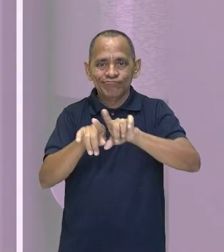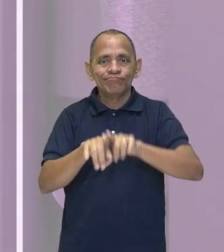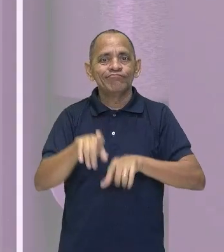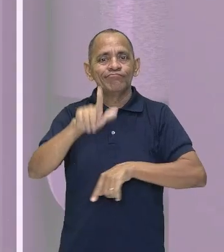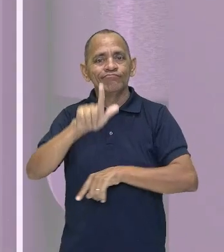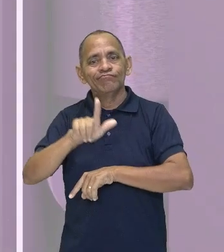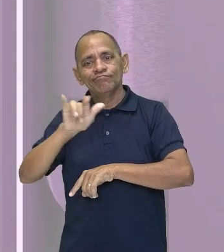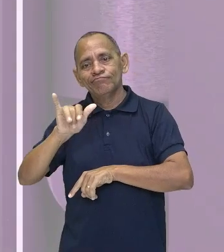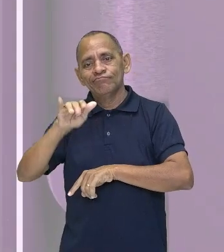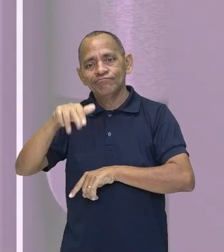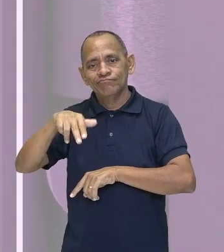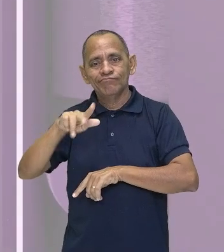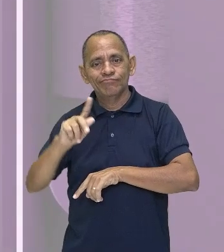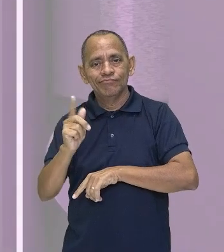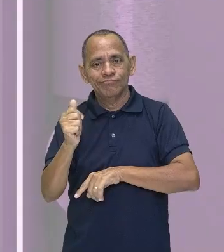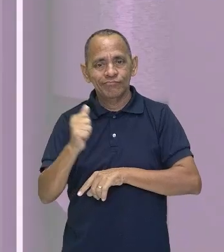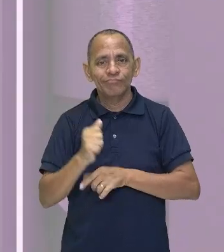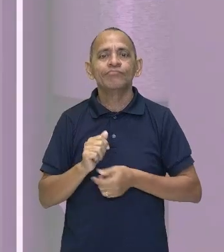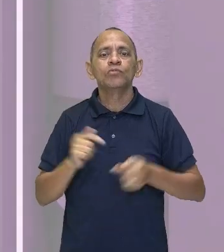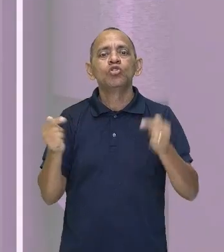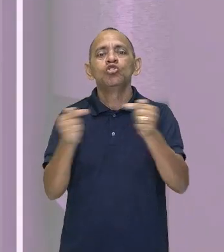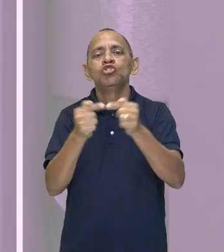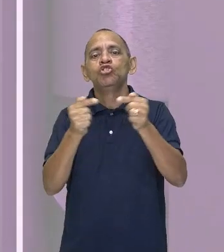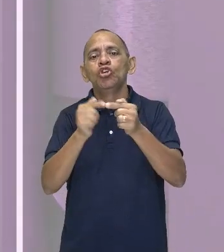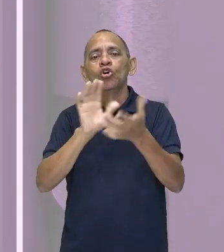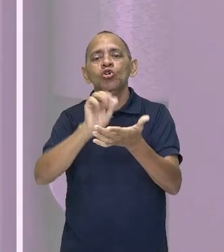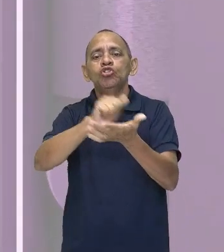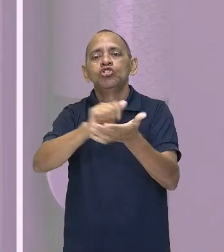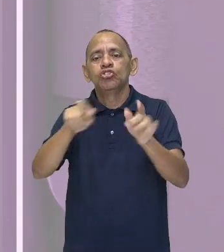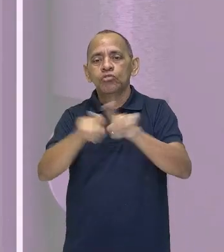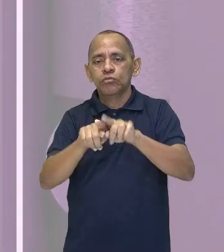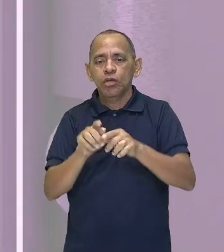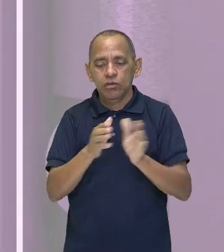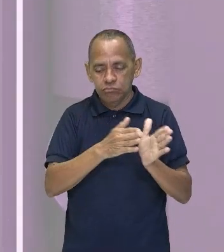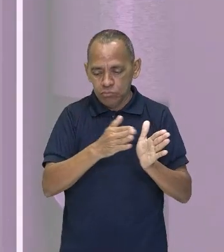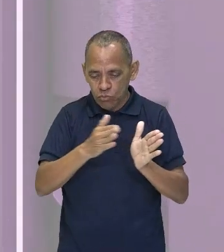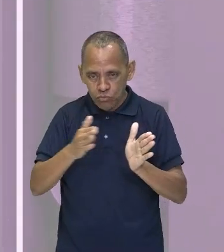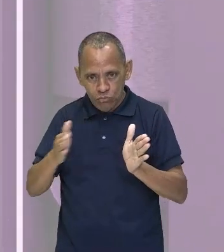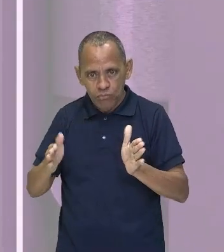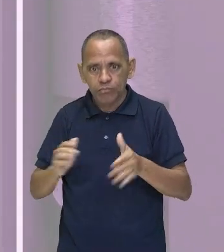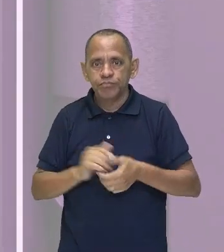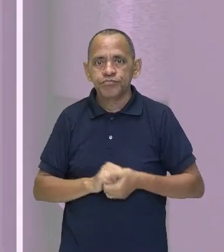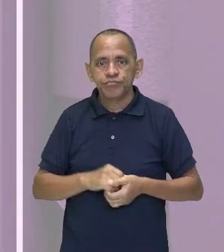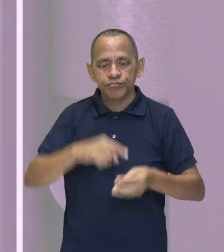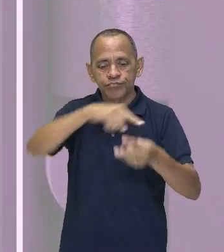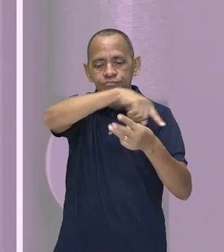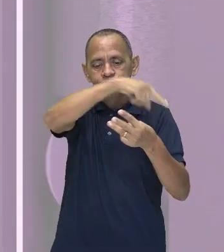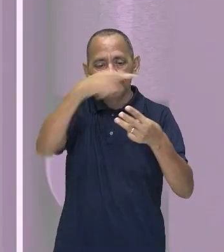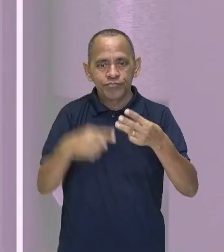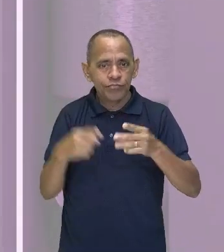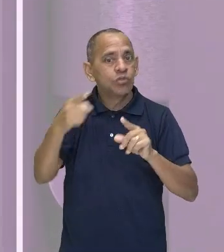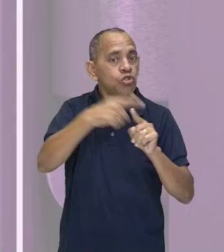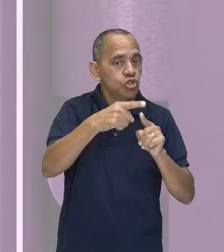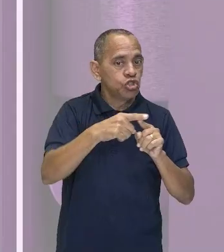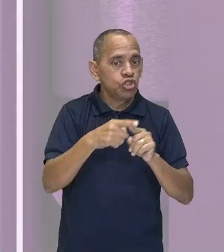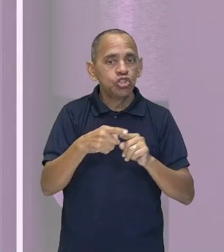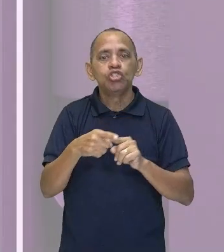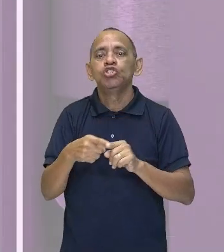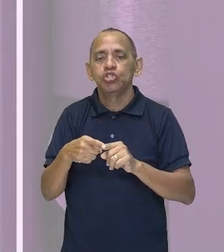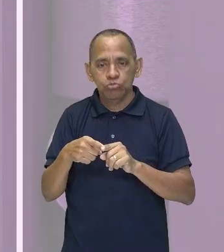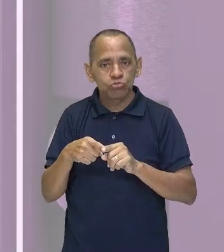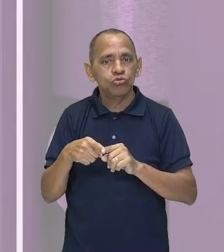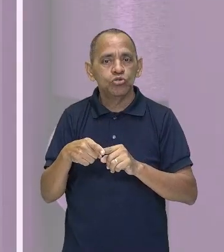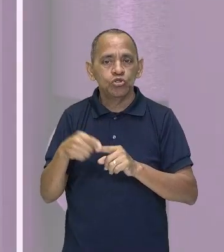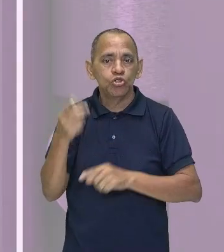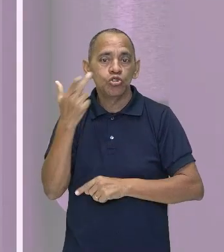registra conforme nós avançamos no tempo, tá? Então, esses três tipos de gráficos são os mais comuns. Existem